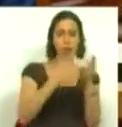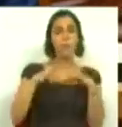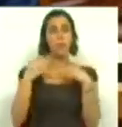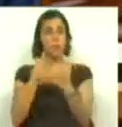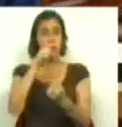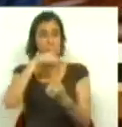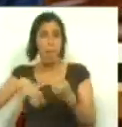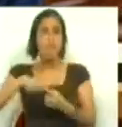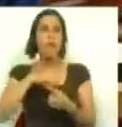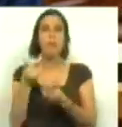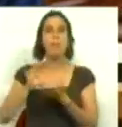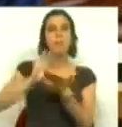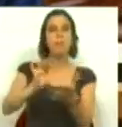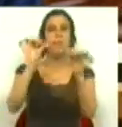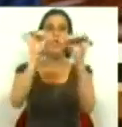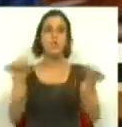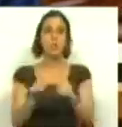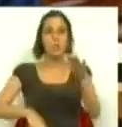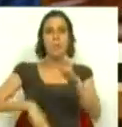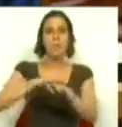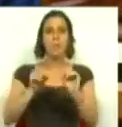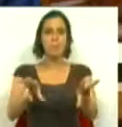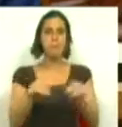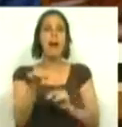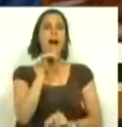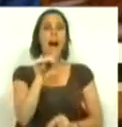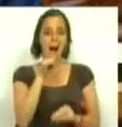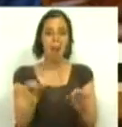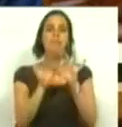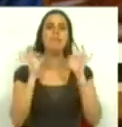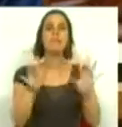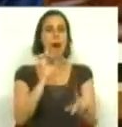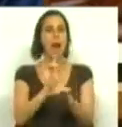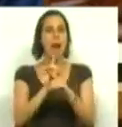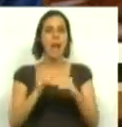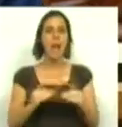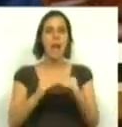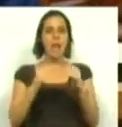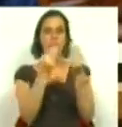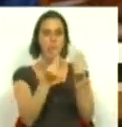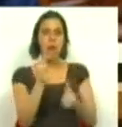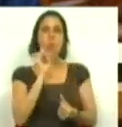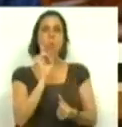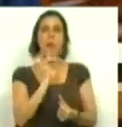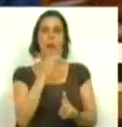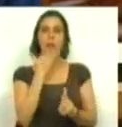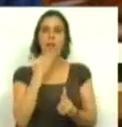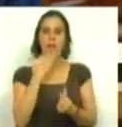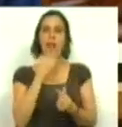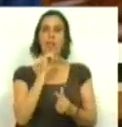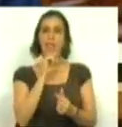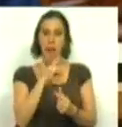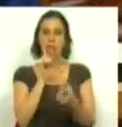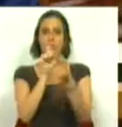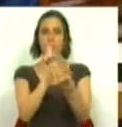social, ambiental e financeira do sistema de abastecimento e saneamento de água, bem como os respectivos níveis de qualidade,